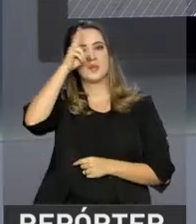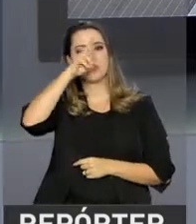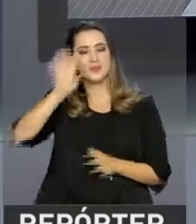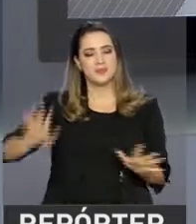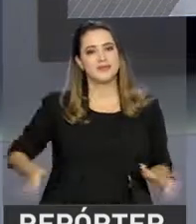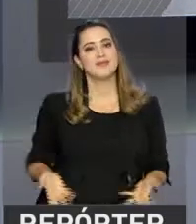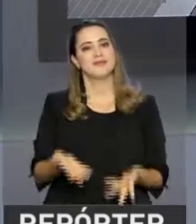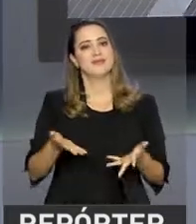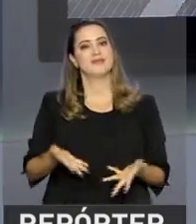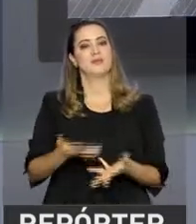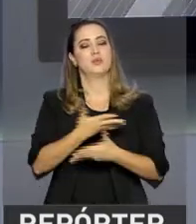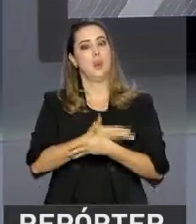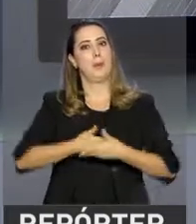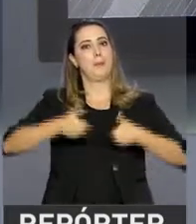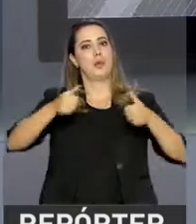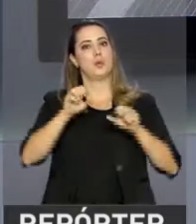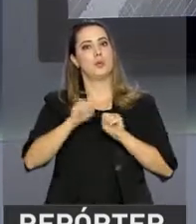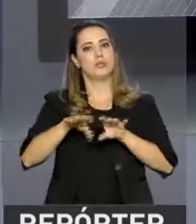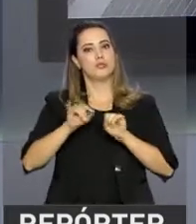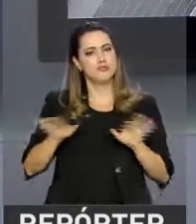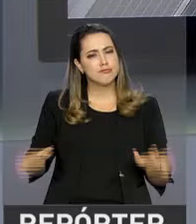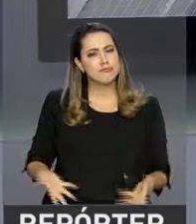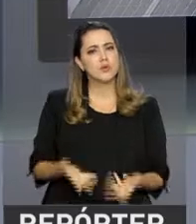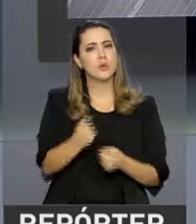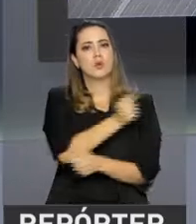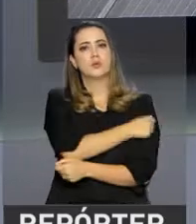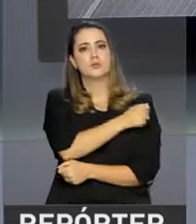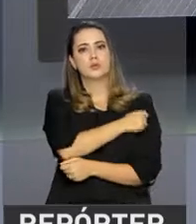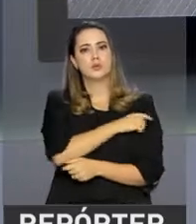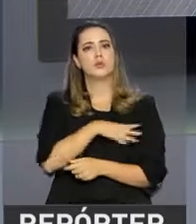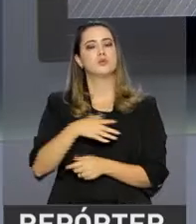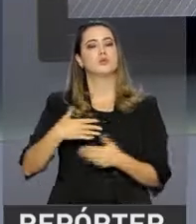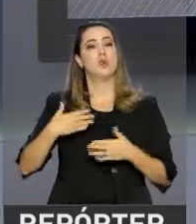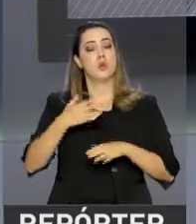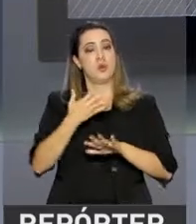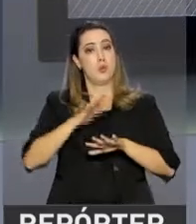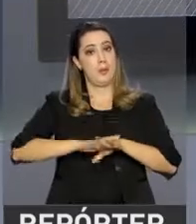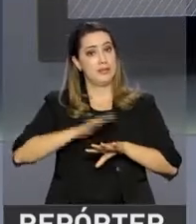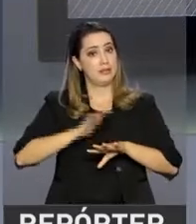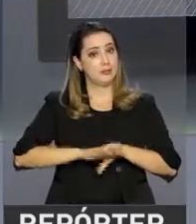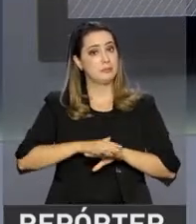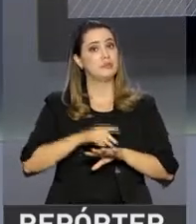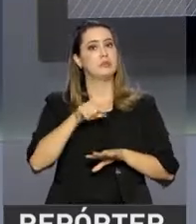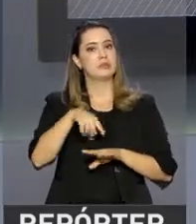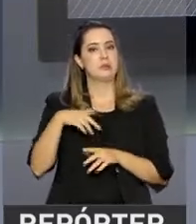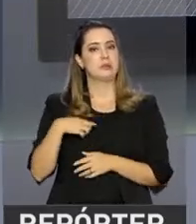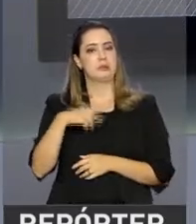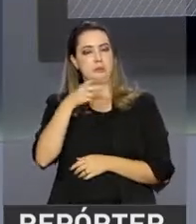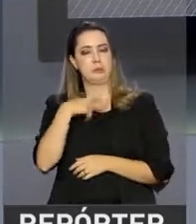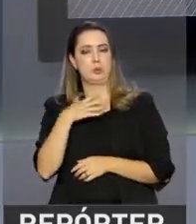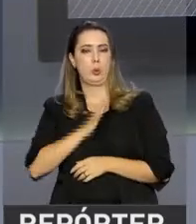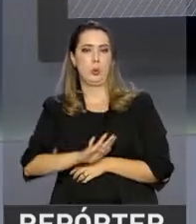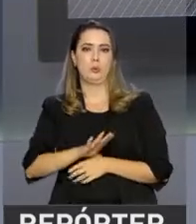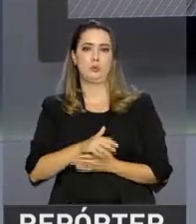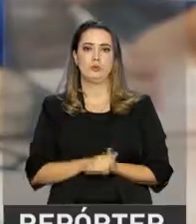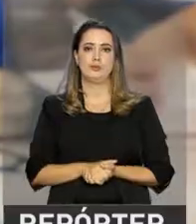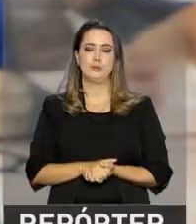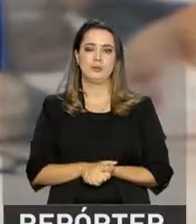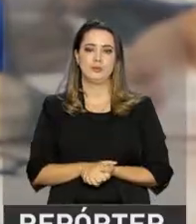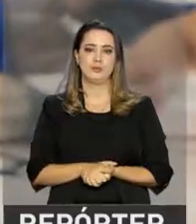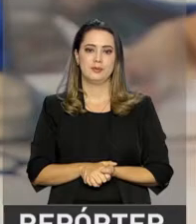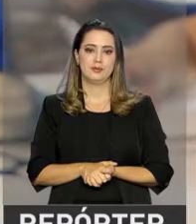história ao incentivar a melhoria no ensino estimular os estudantes numa disciplina que tanta gente tem como vilã